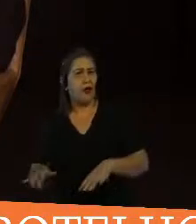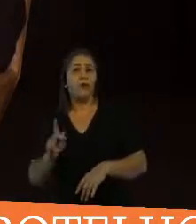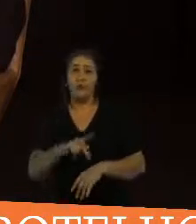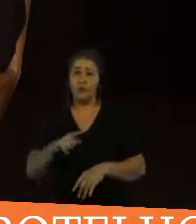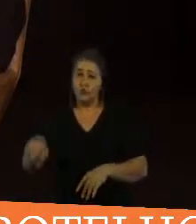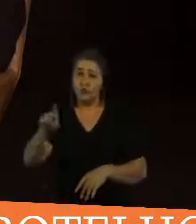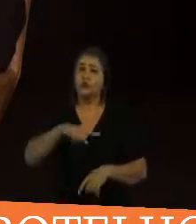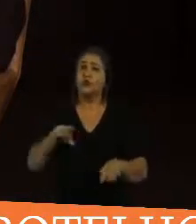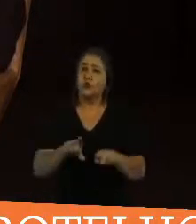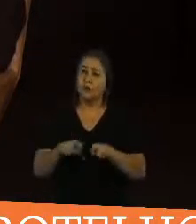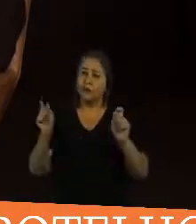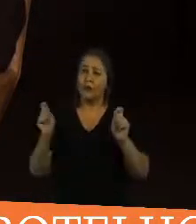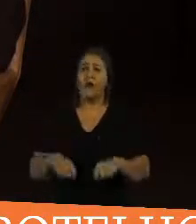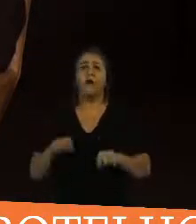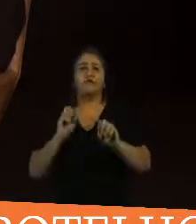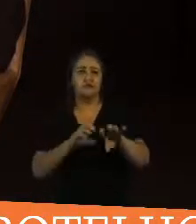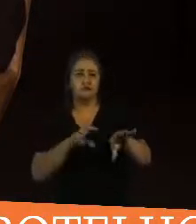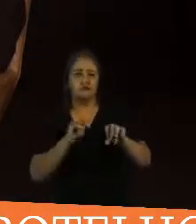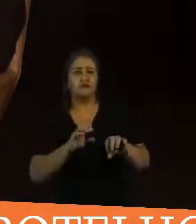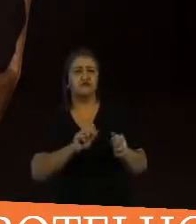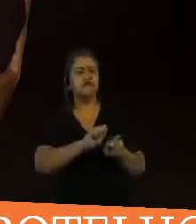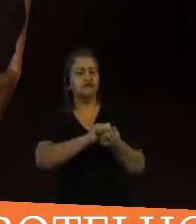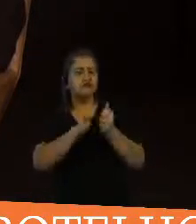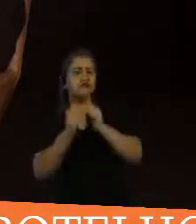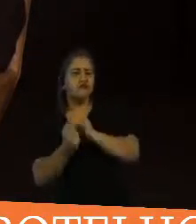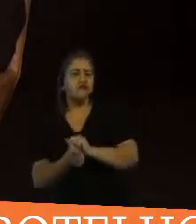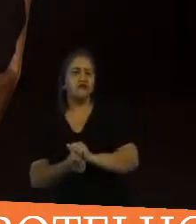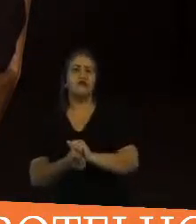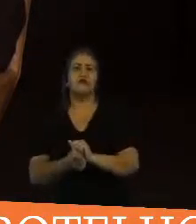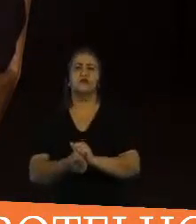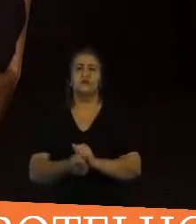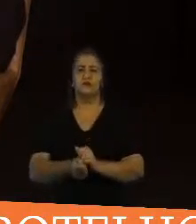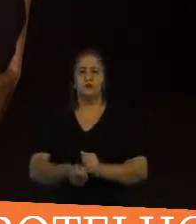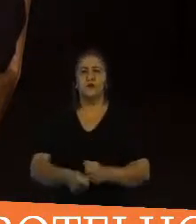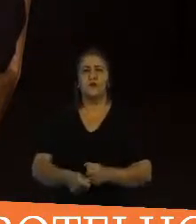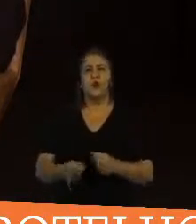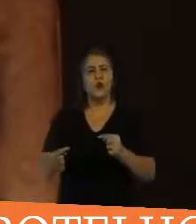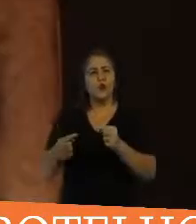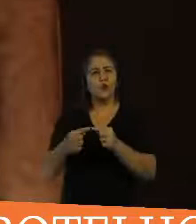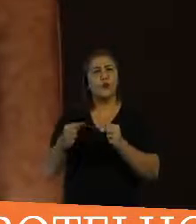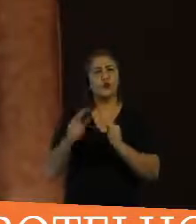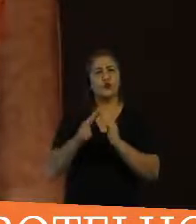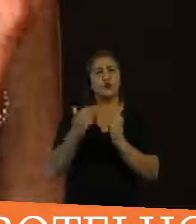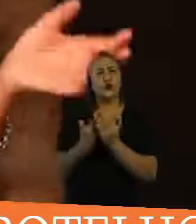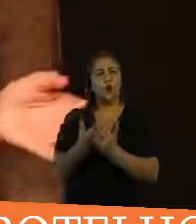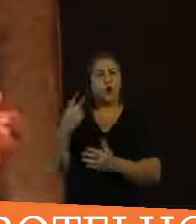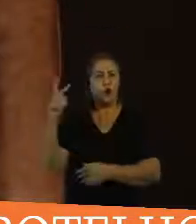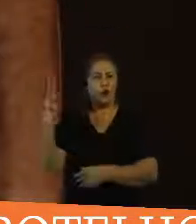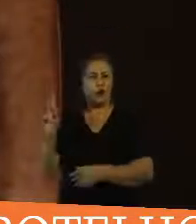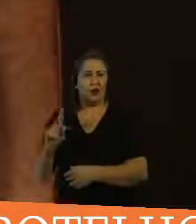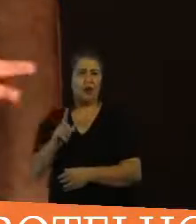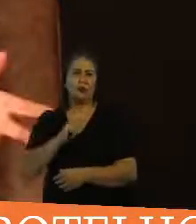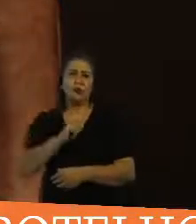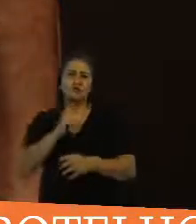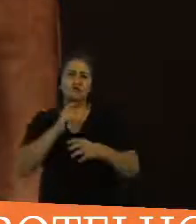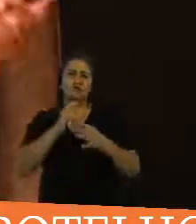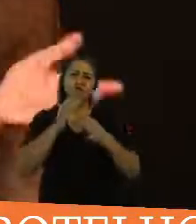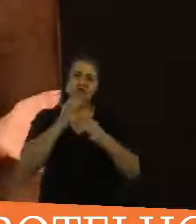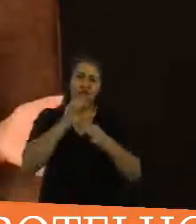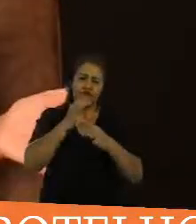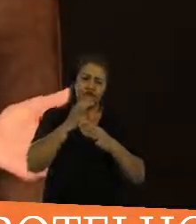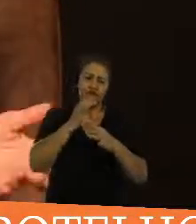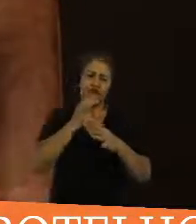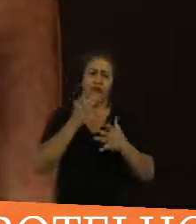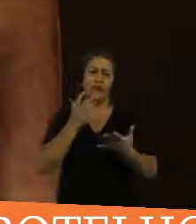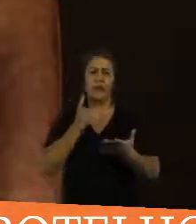também possam ensinar de acordo com aquilo que eles têm nas escolas. Geralmente, os instrumentos são flauta doce, violão e o